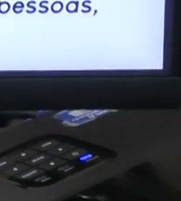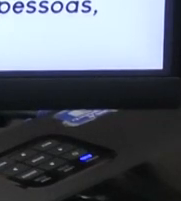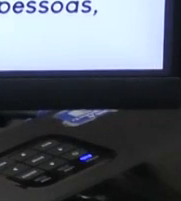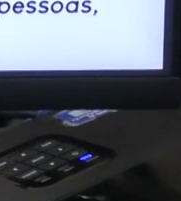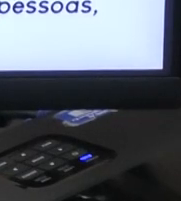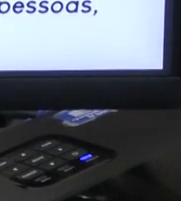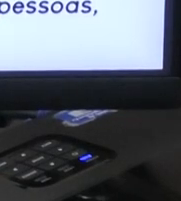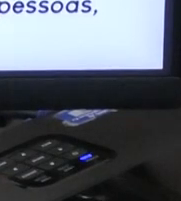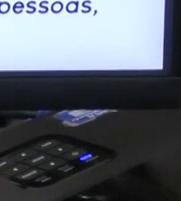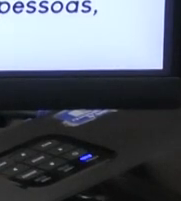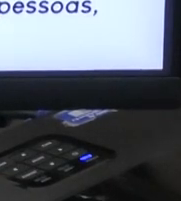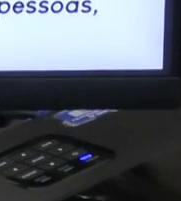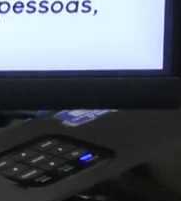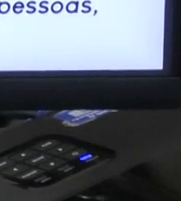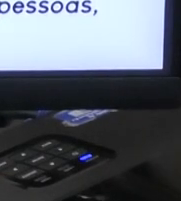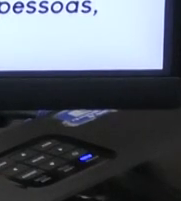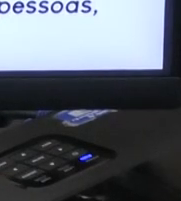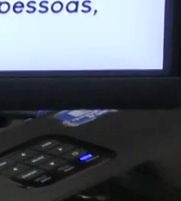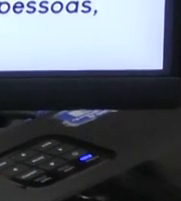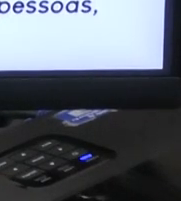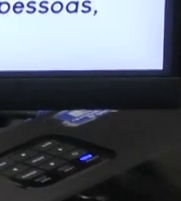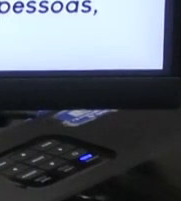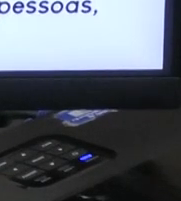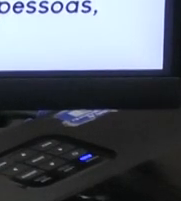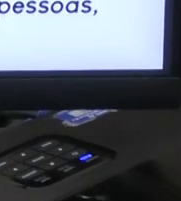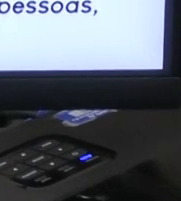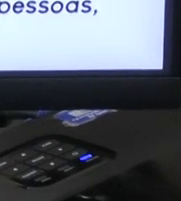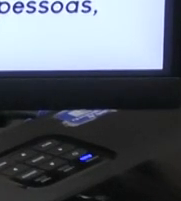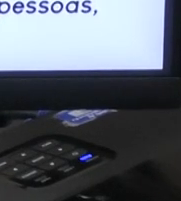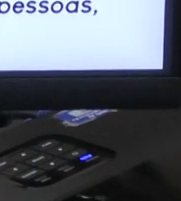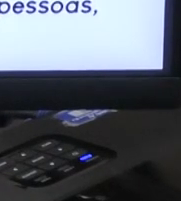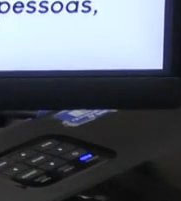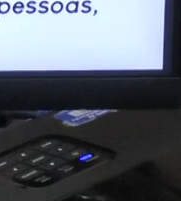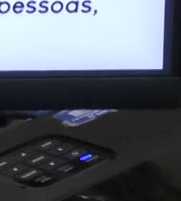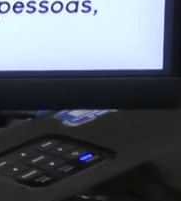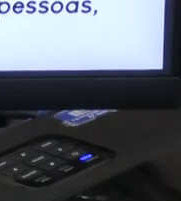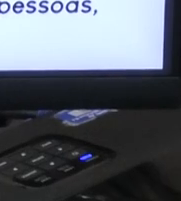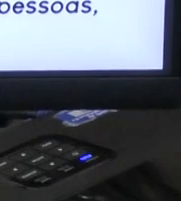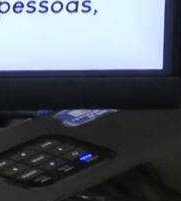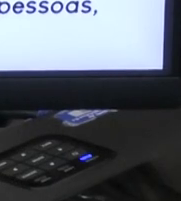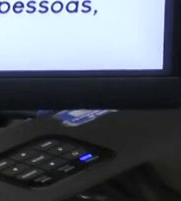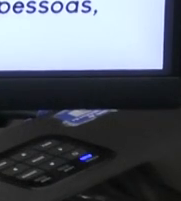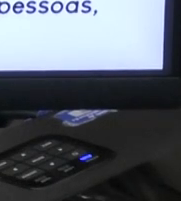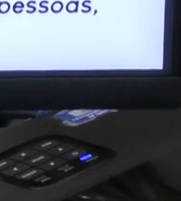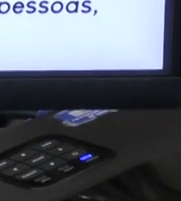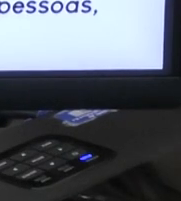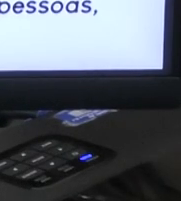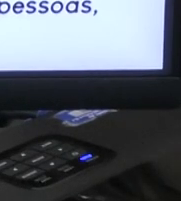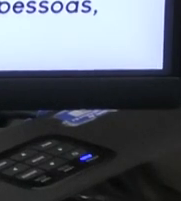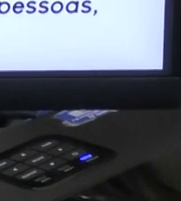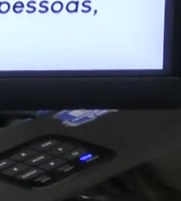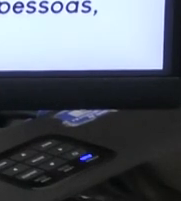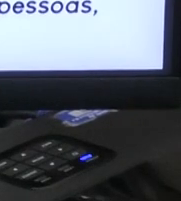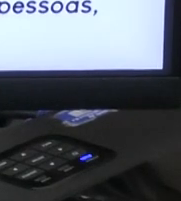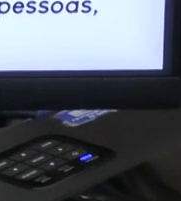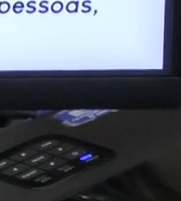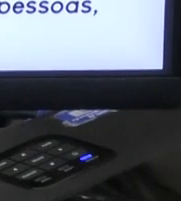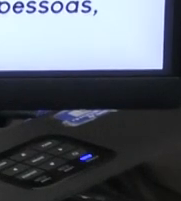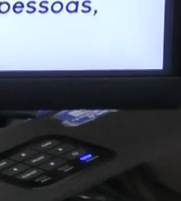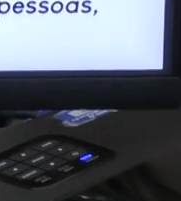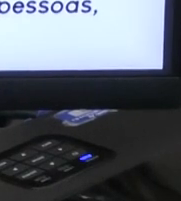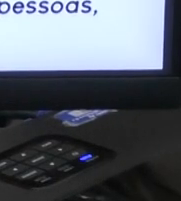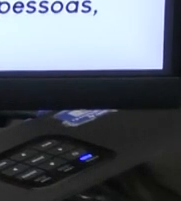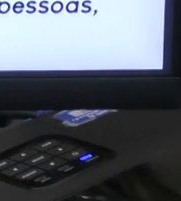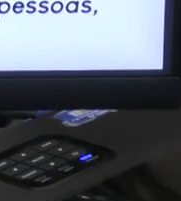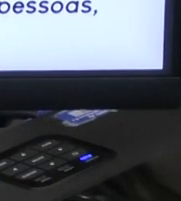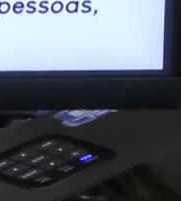aqui no centro do Rio, ali perto do fórum, e desceram a 650 pessoas. E quando você escuta as audiências, eu não vou poder